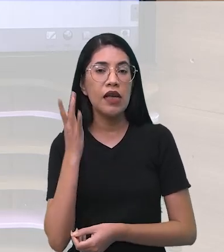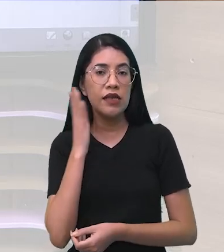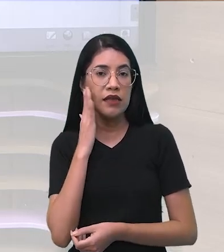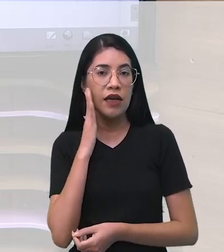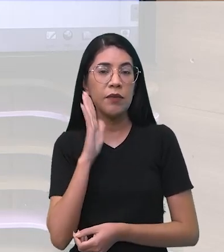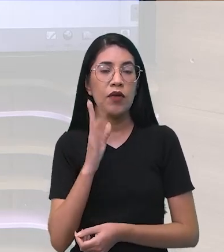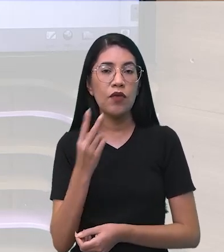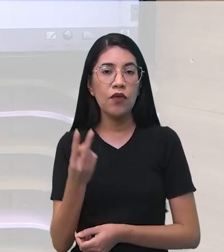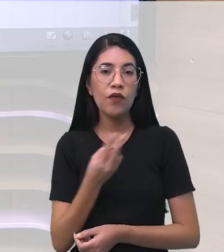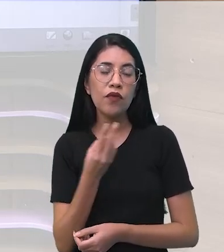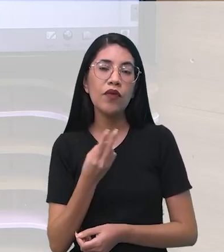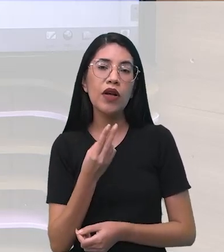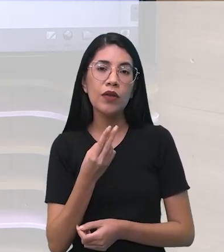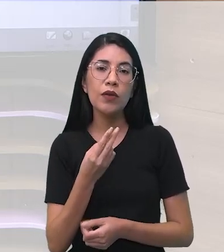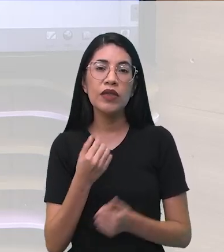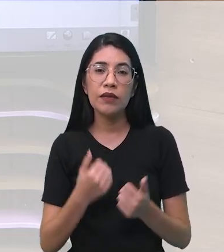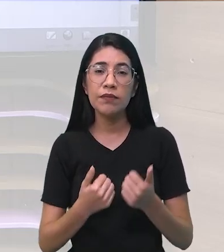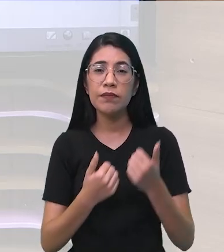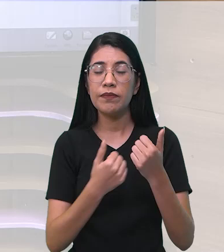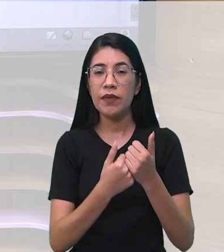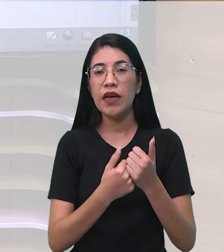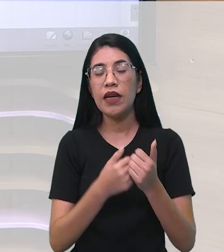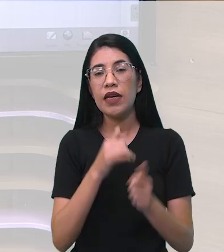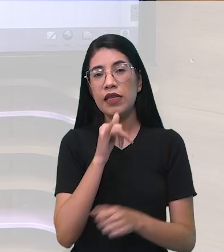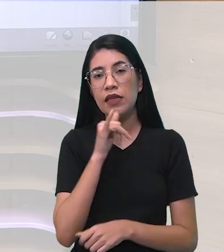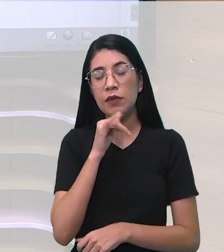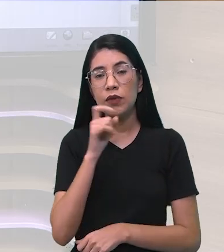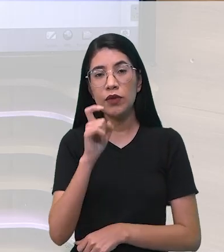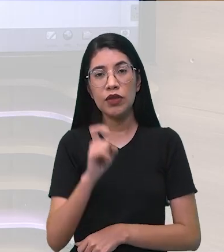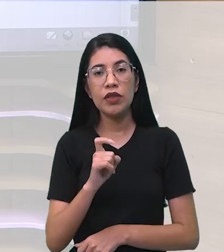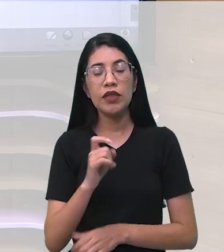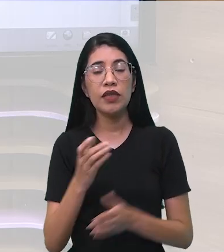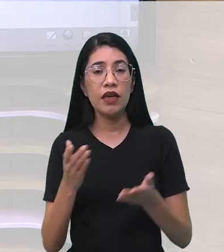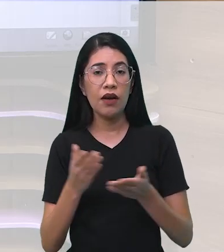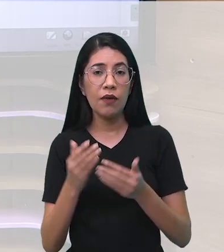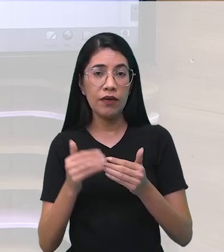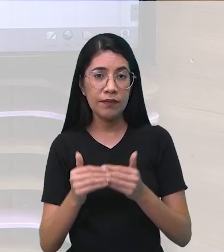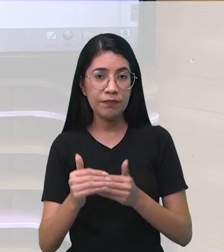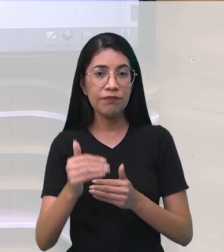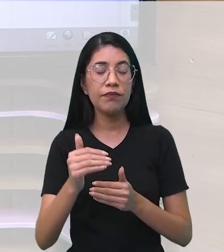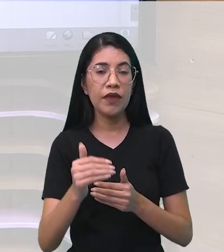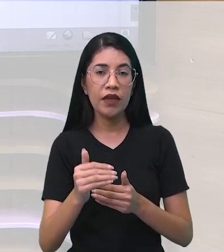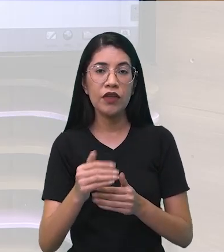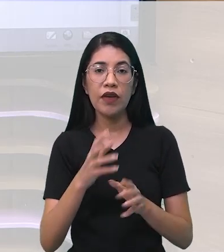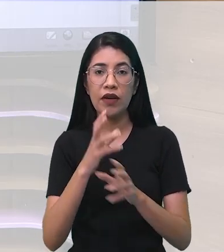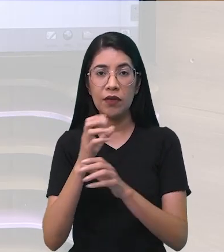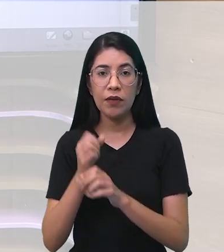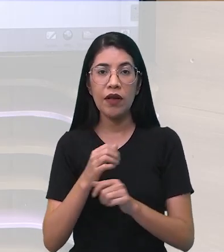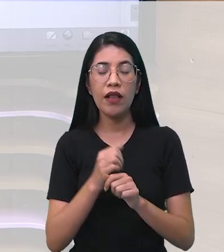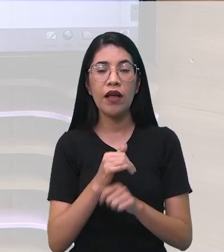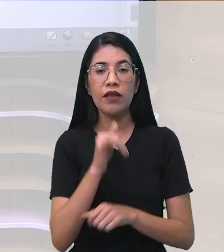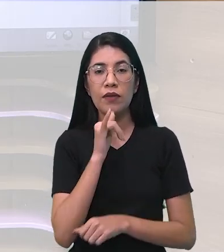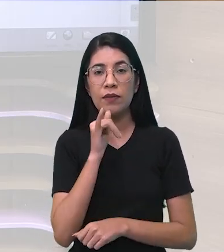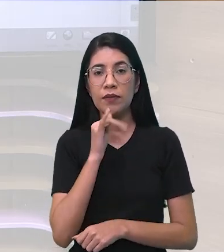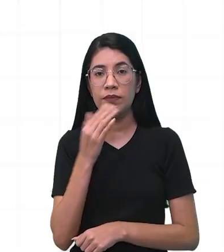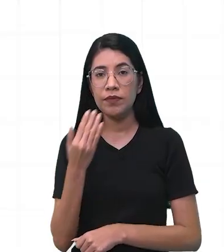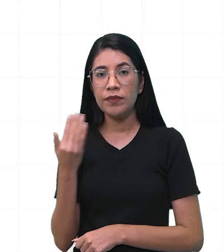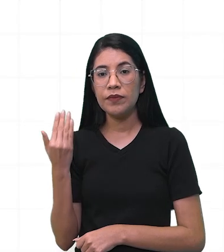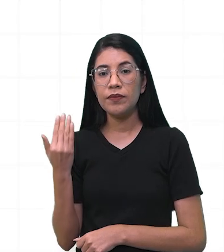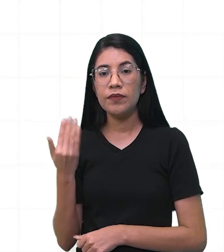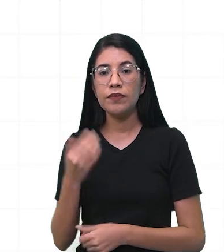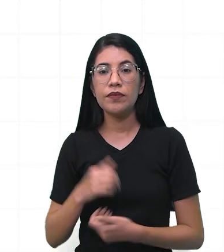qual é o valor, quando é atribuído valores para x. E é isso que nós vamos fazer agora. Então, observem na nossa próxima